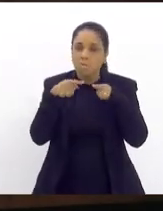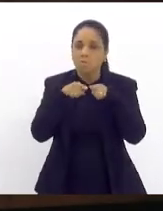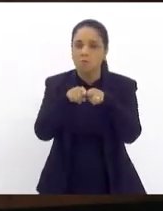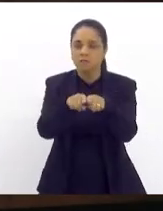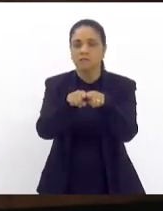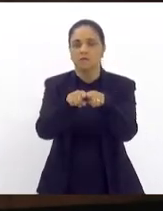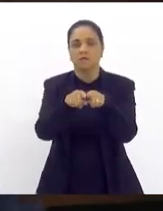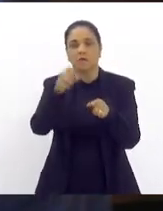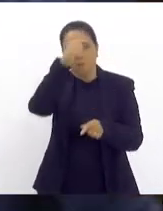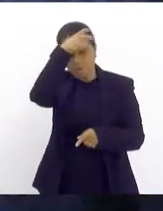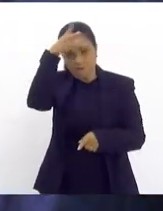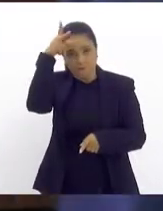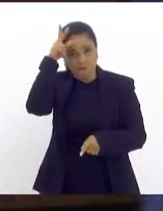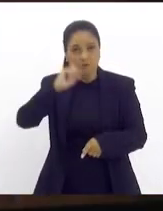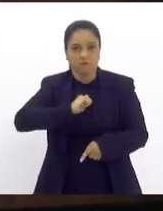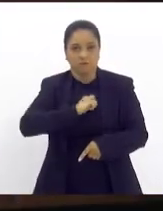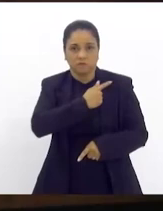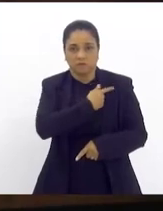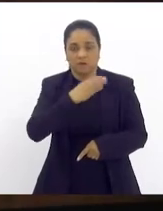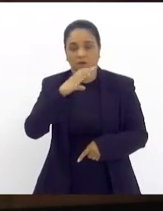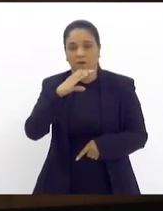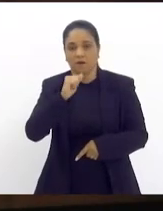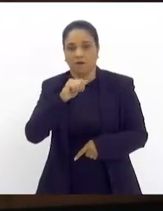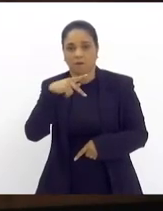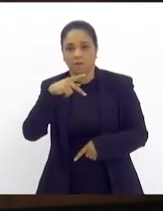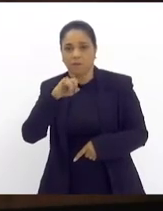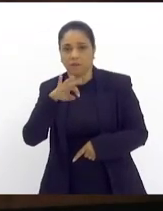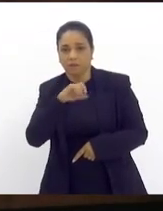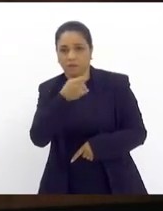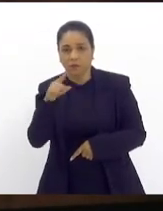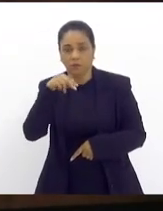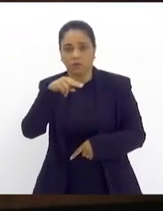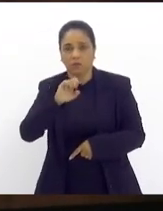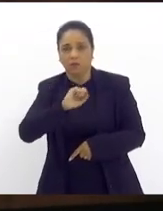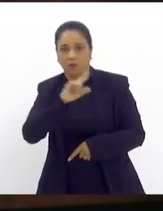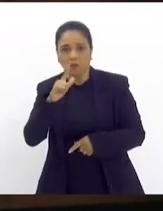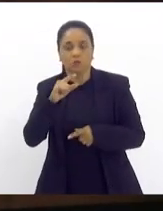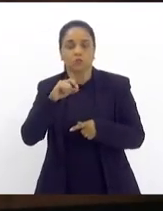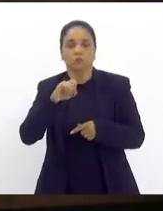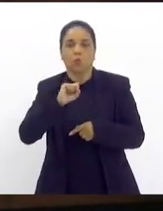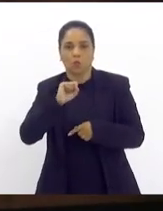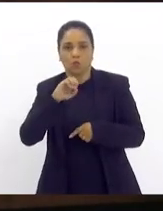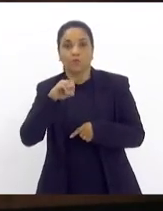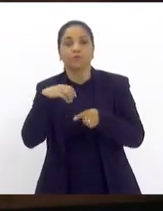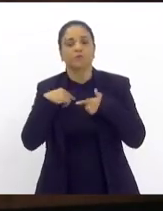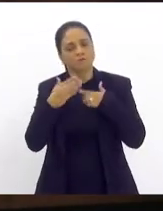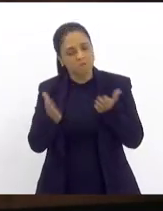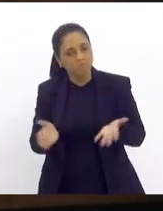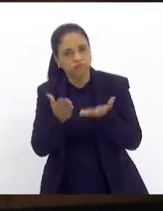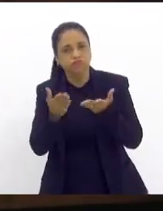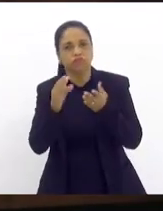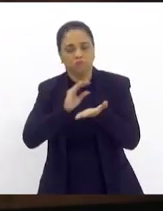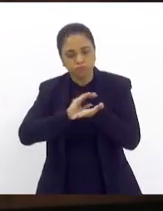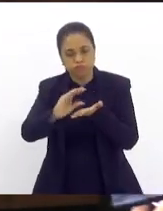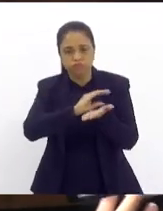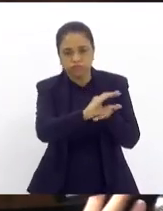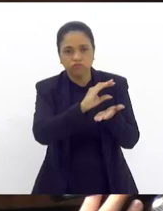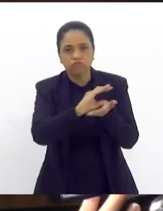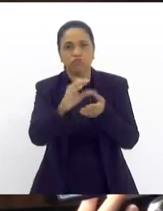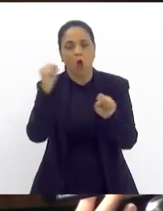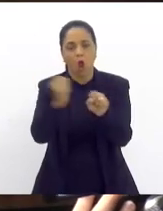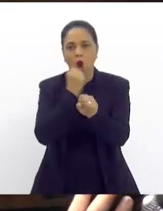Capitão Nelson tem investido na infraestrutura da cidade de São Gonçalo e dentre todas essas obras de infraestrutura estão sendo